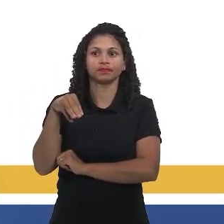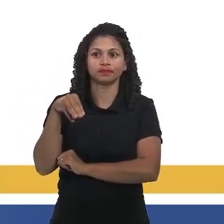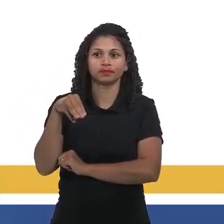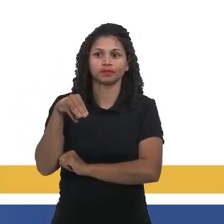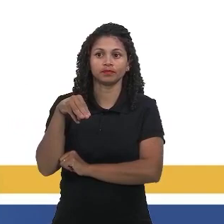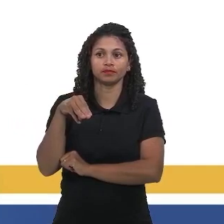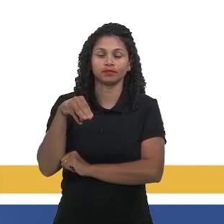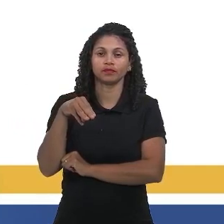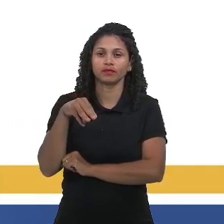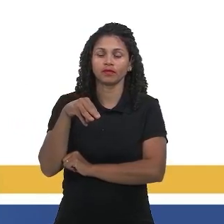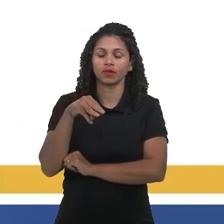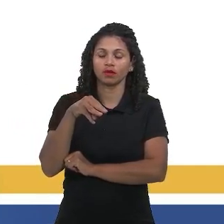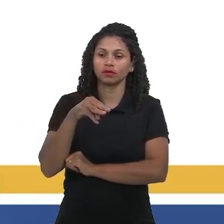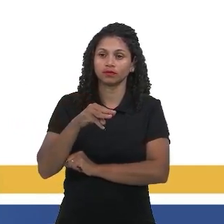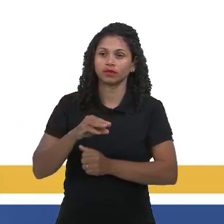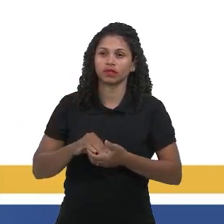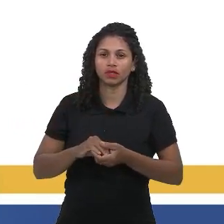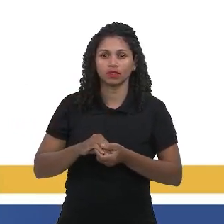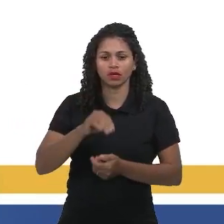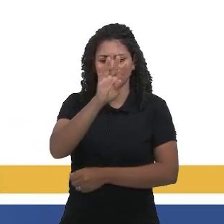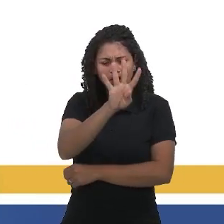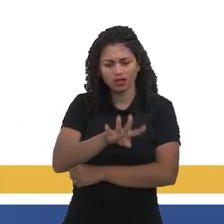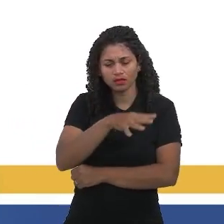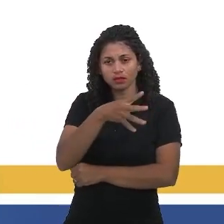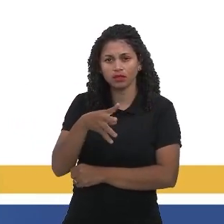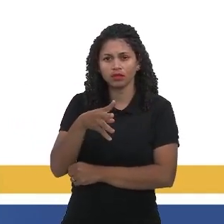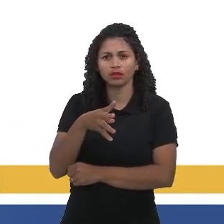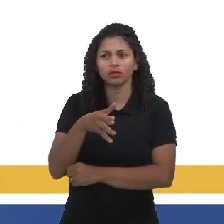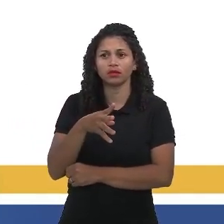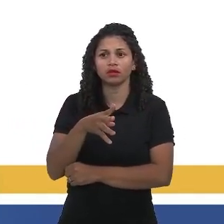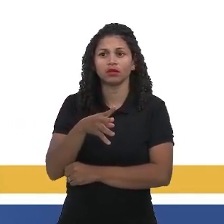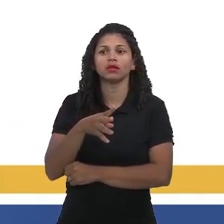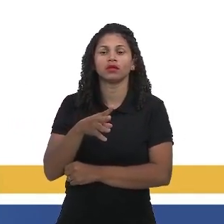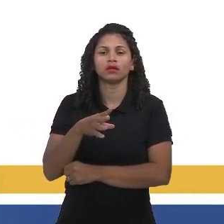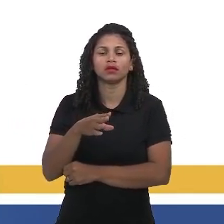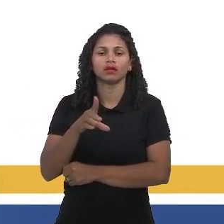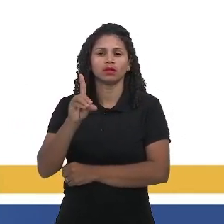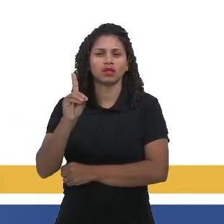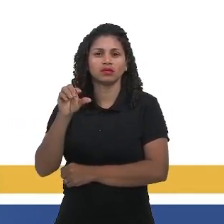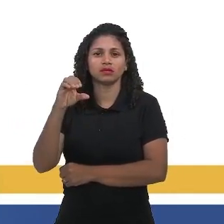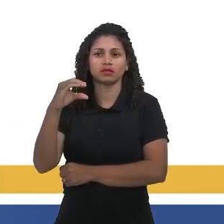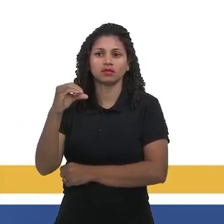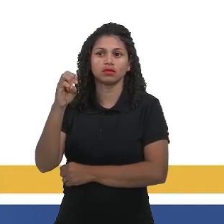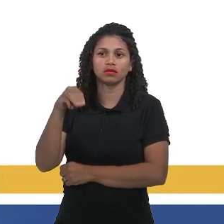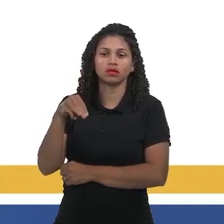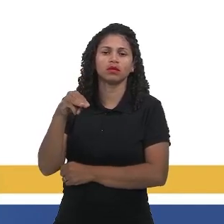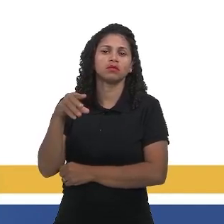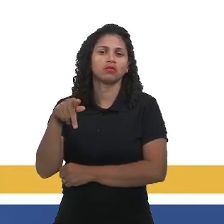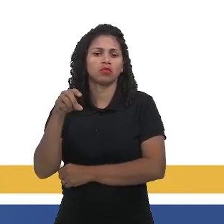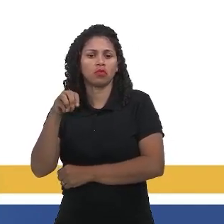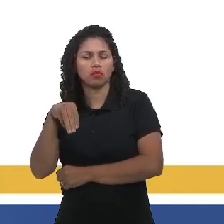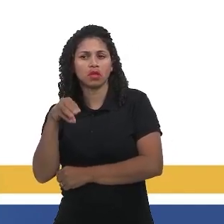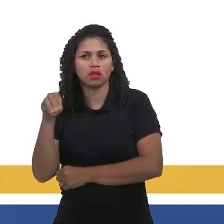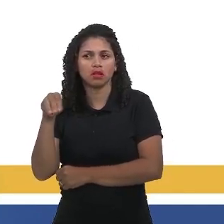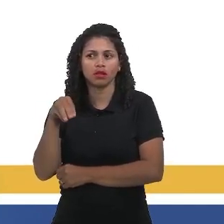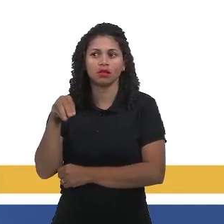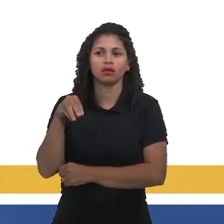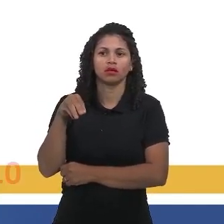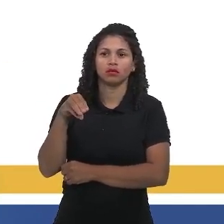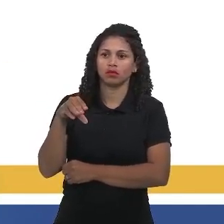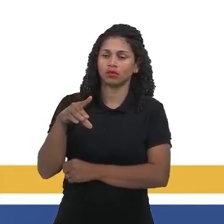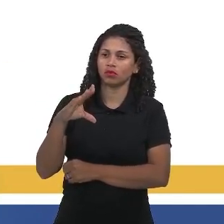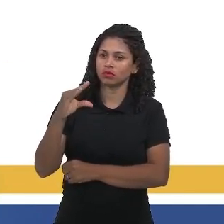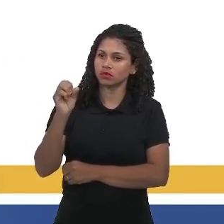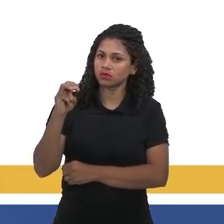olhadinha aqui naquela escaladinha que a gente tá acostumado a ver qum hectômetro decâmetro metro decímetro centímetro e milímetro a gente vai lembrar que essas